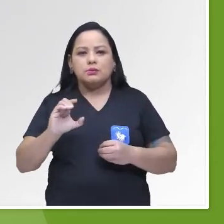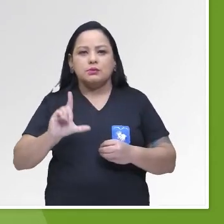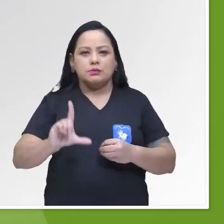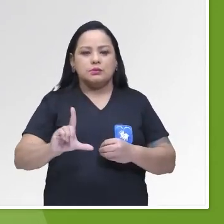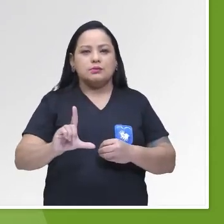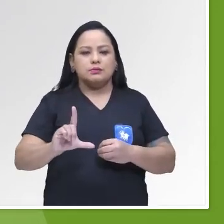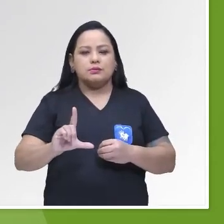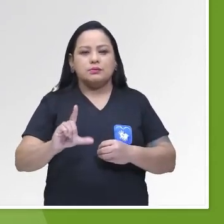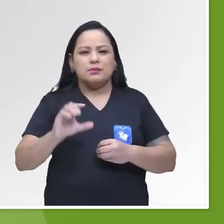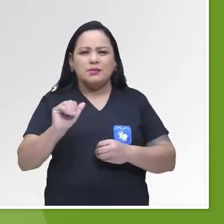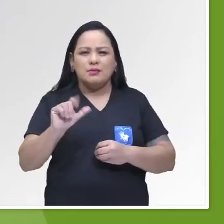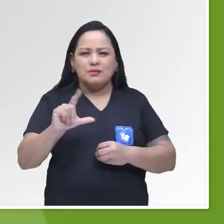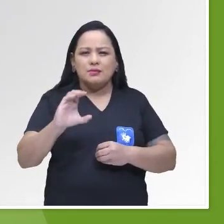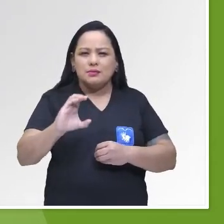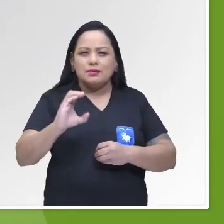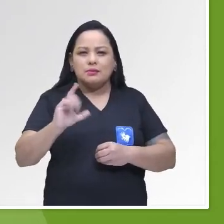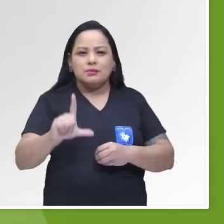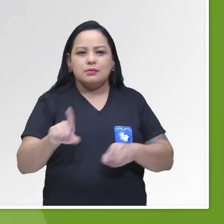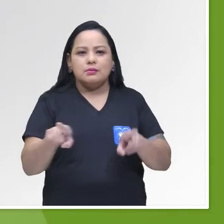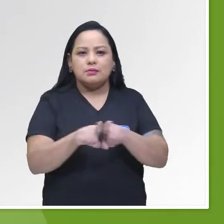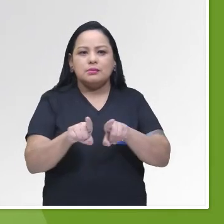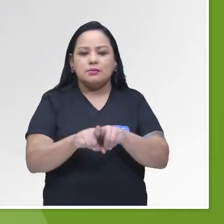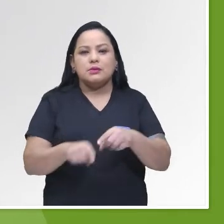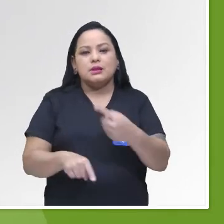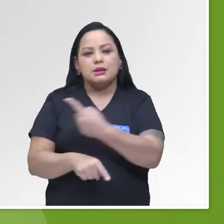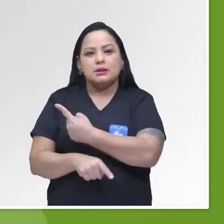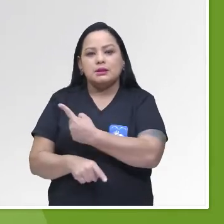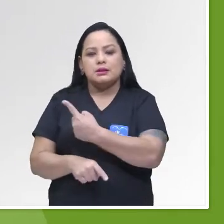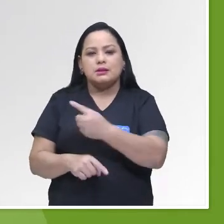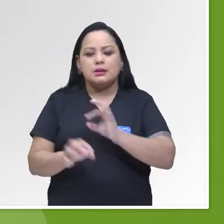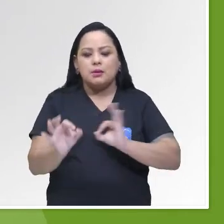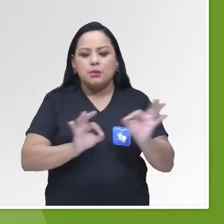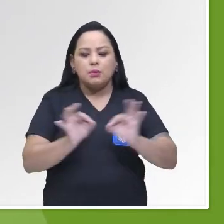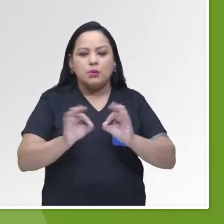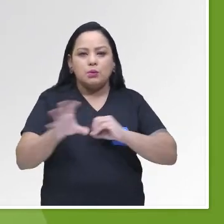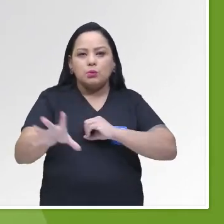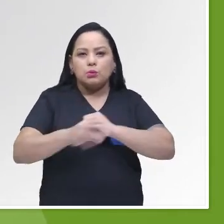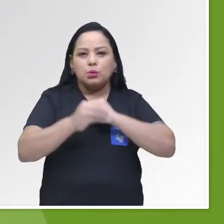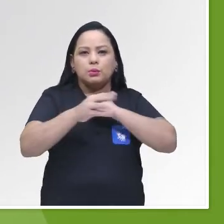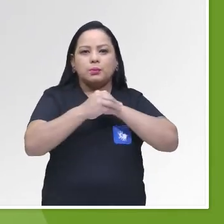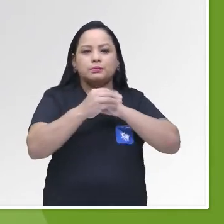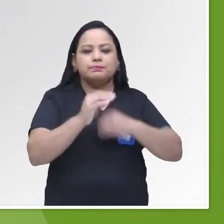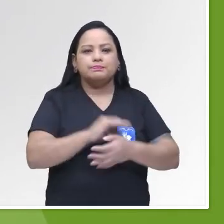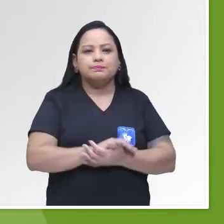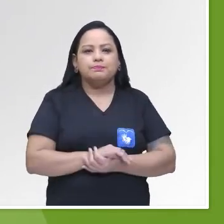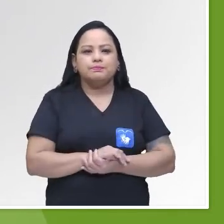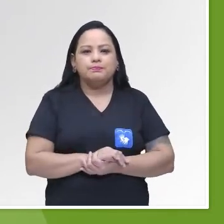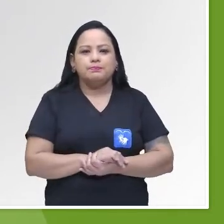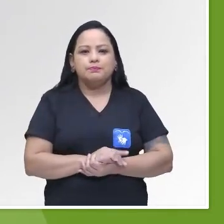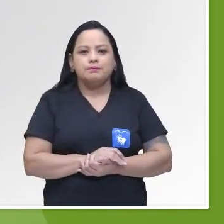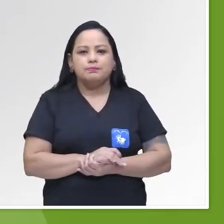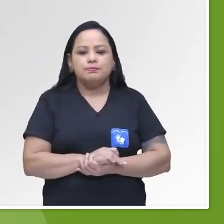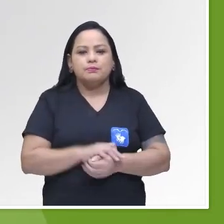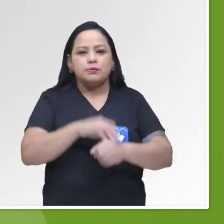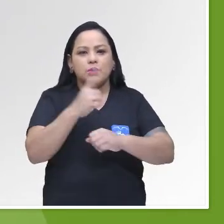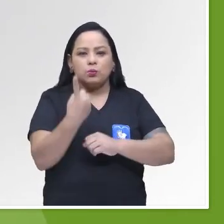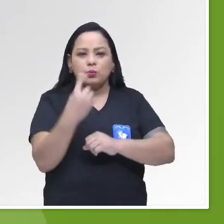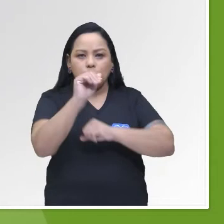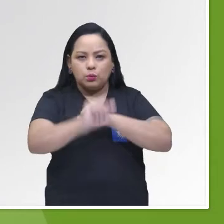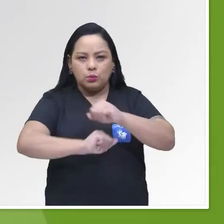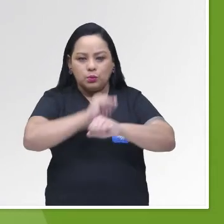alumínio. Esse cloreto de alumínio, ele é composto, né, por um átomo